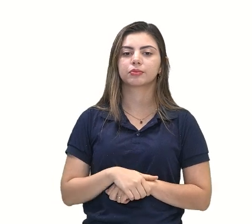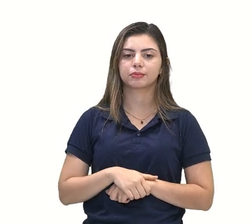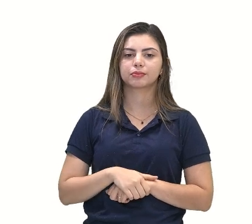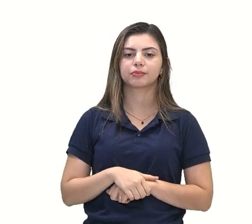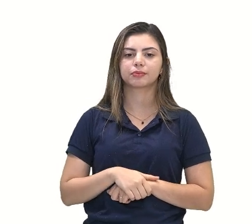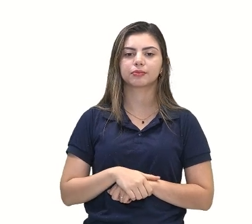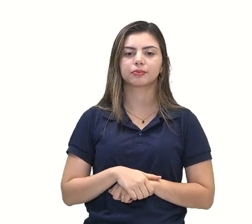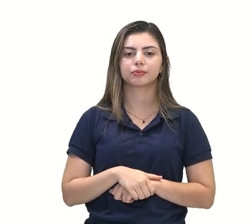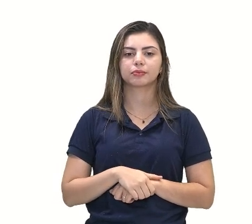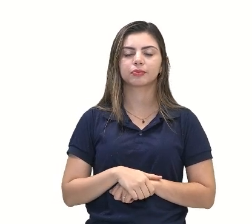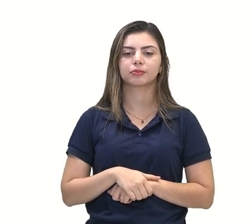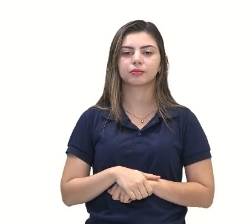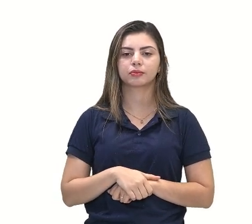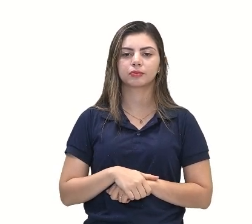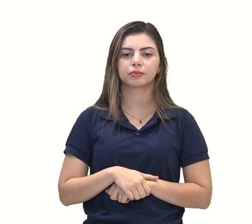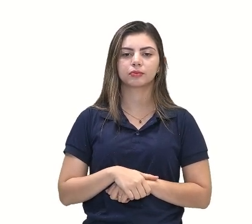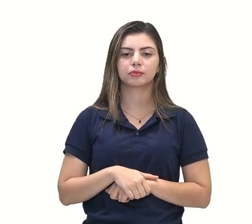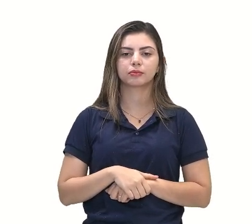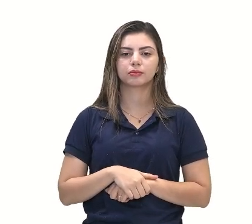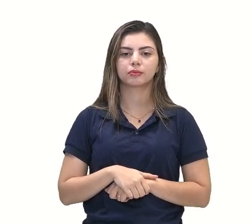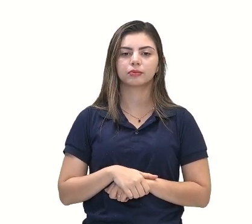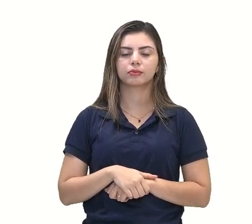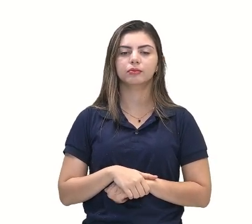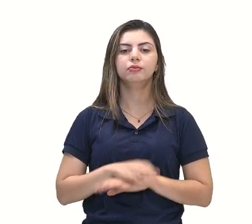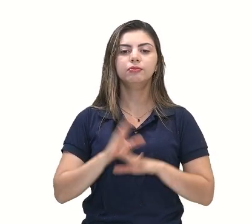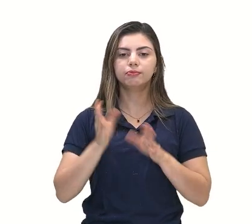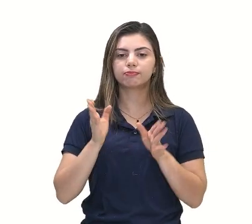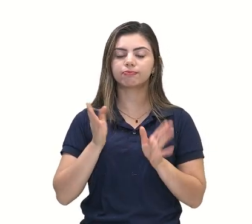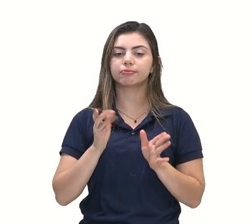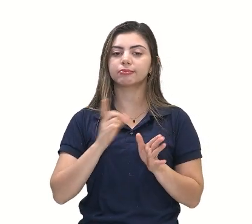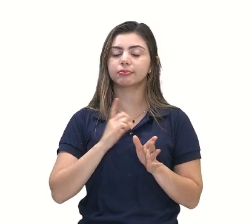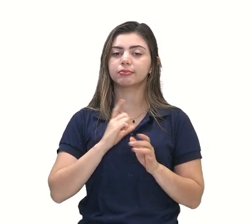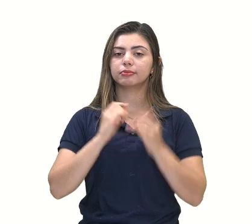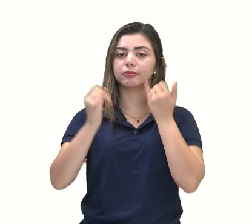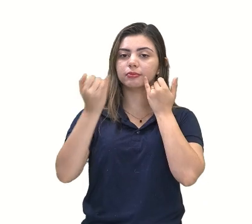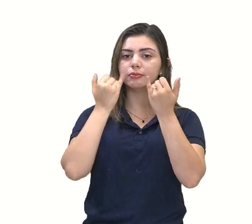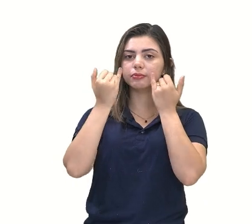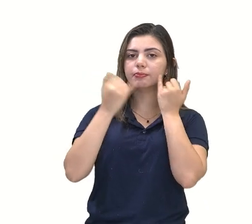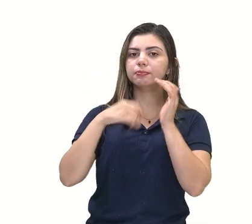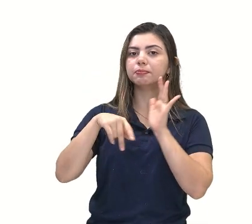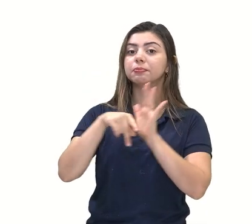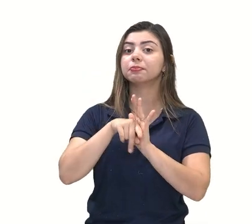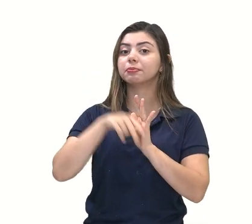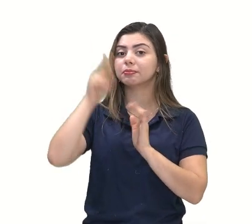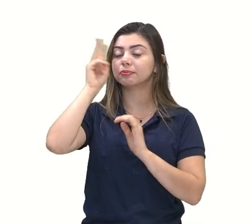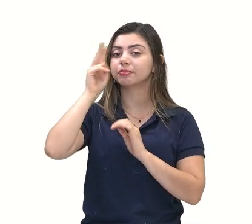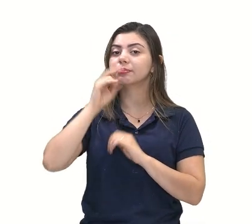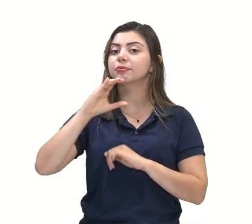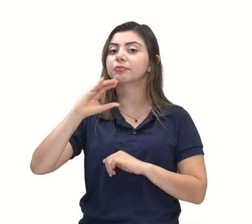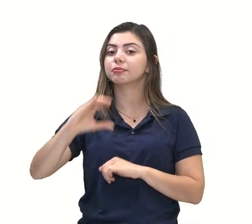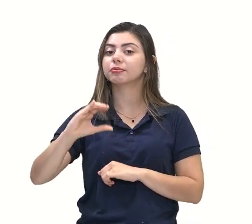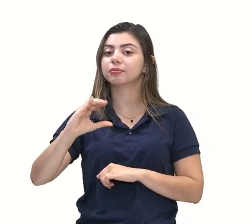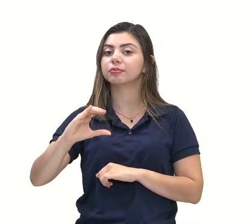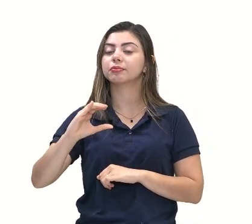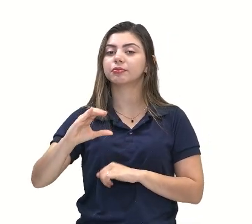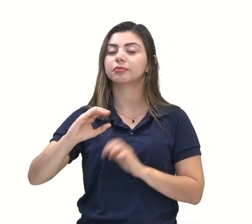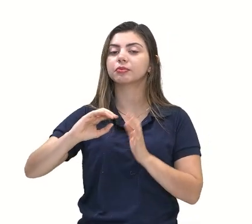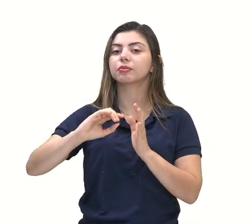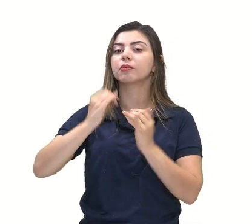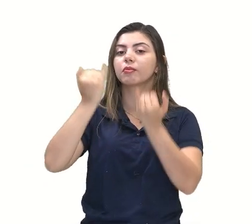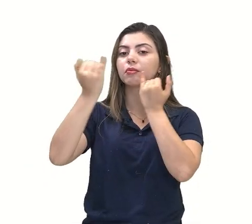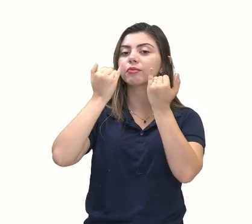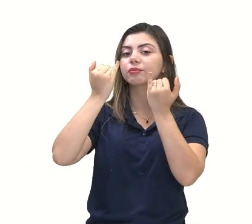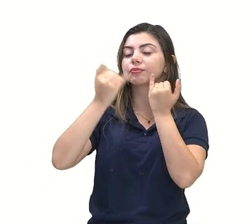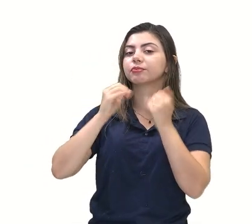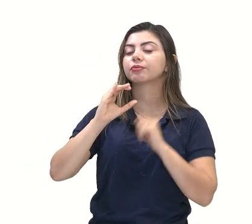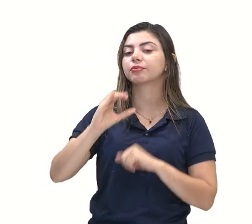só. Agora, identificando aqui as coordenadas do centro. Quem vai ser as coordenadas do centro nesse caso aqui? Só é pegar